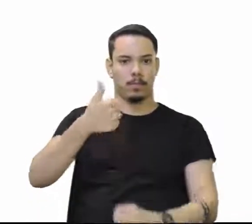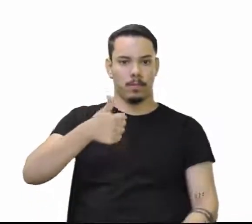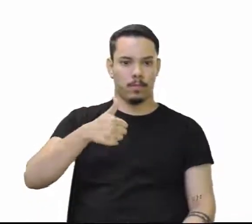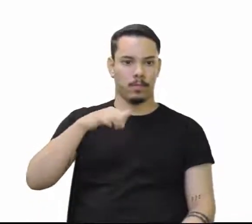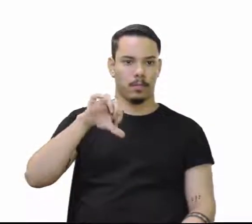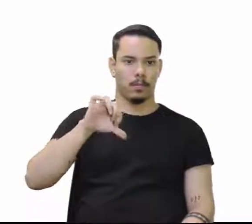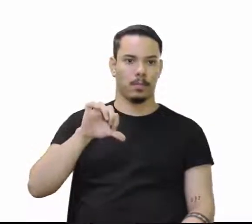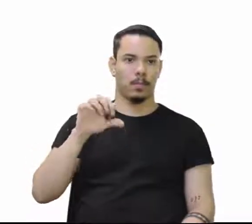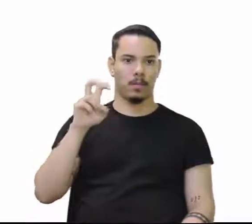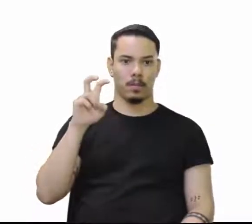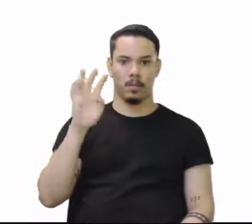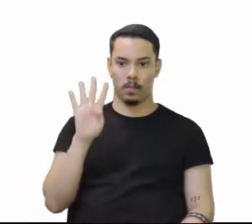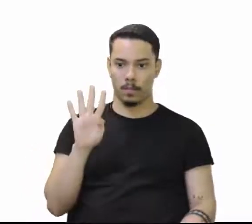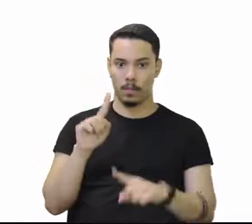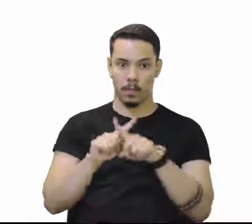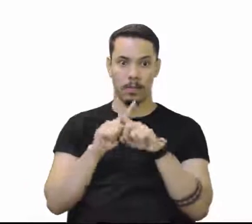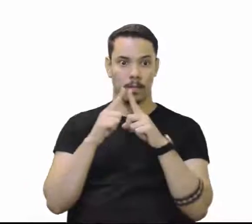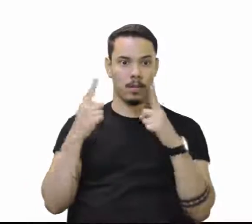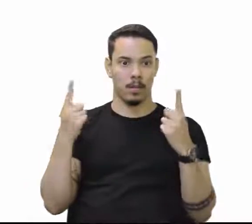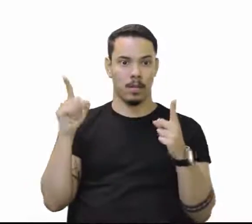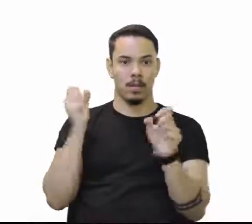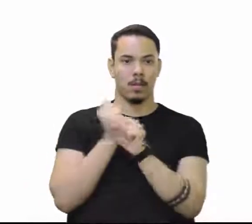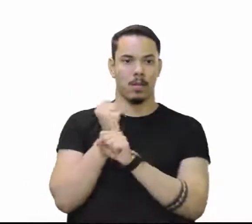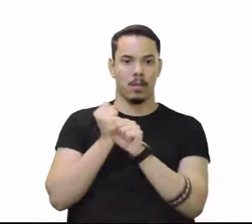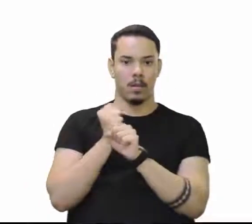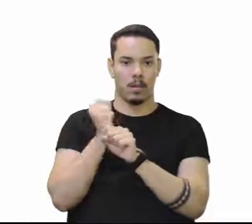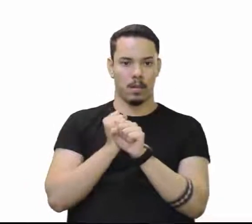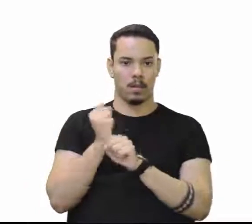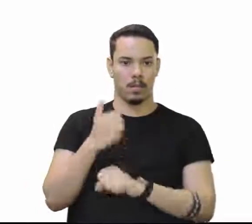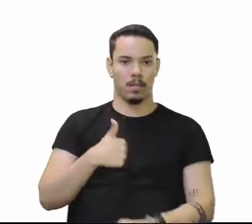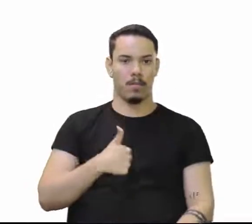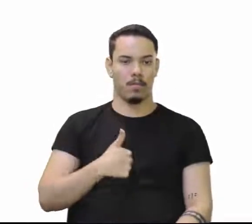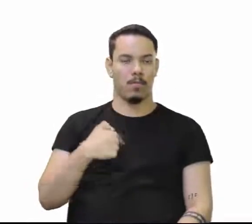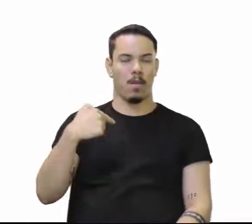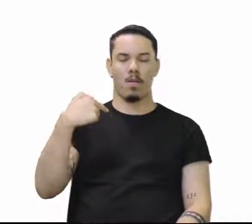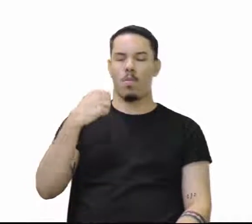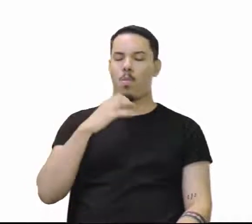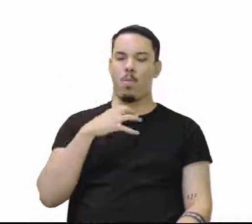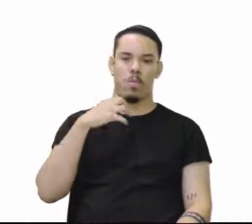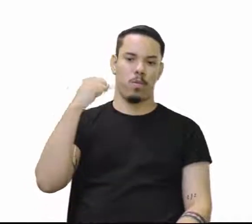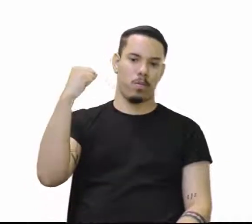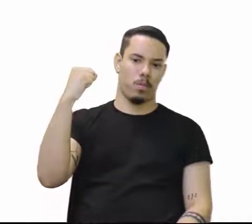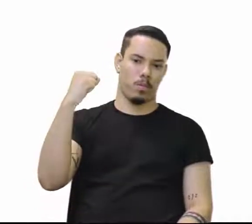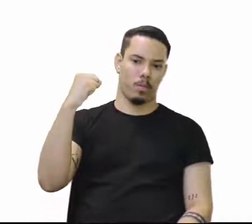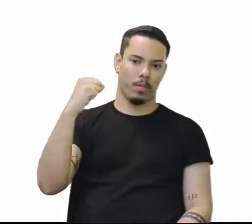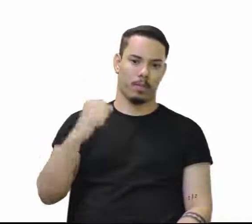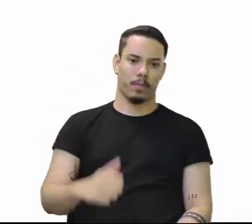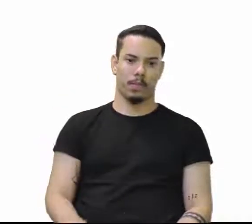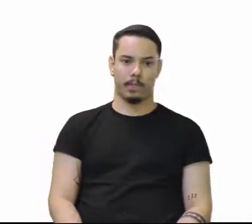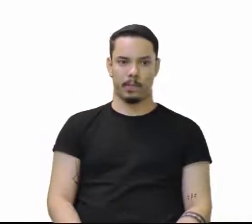54. Só que 54 é o ano que Getúlio Vargas comete suicídio.